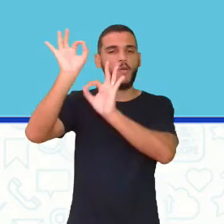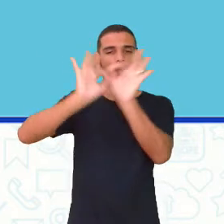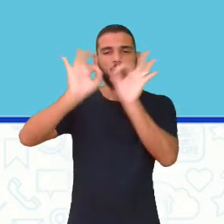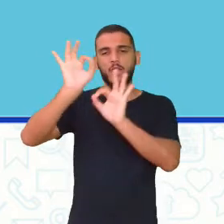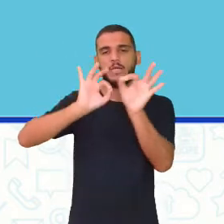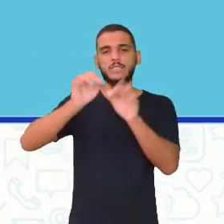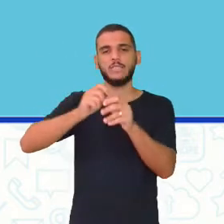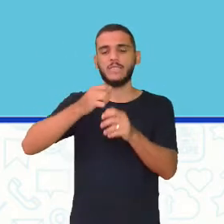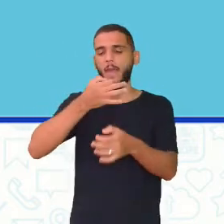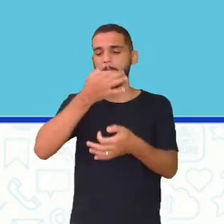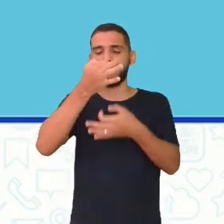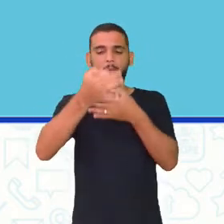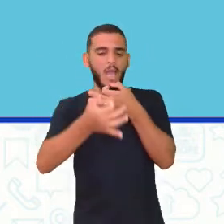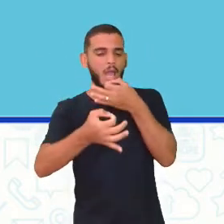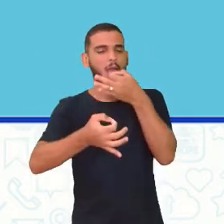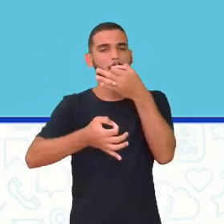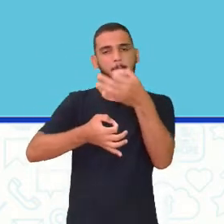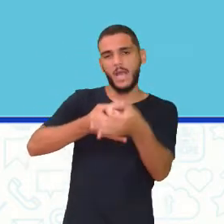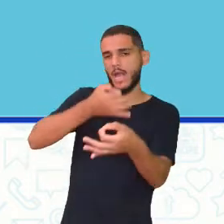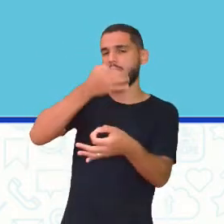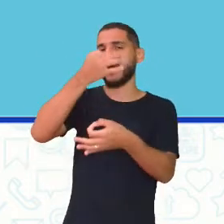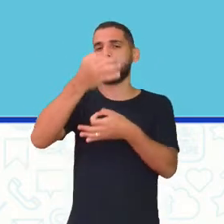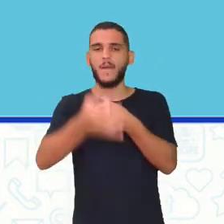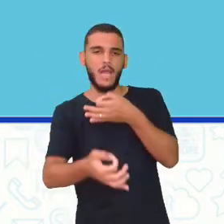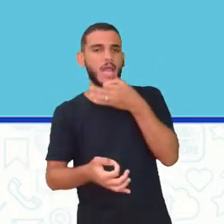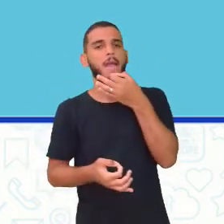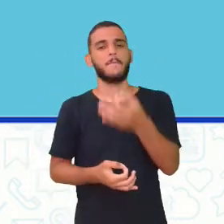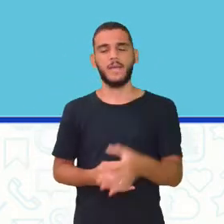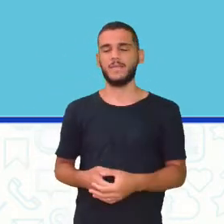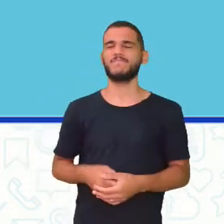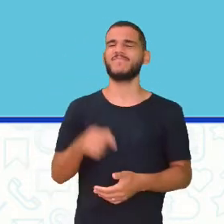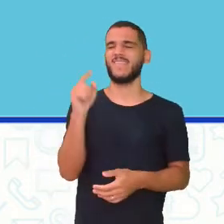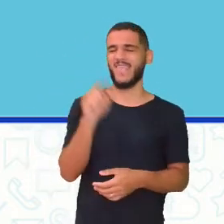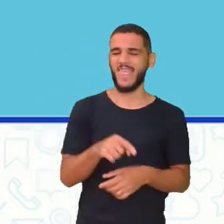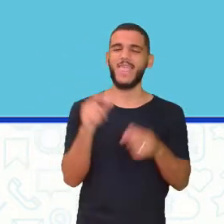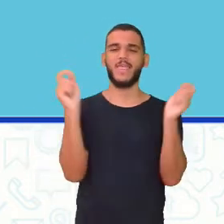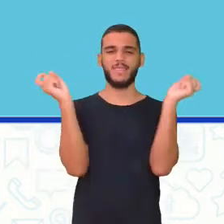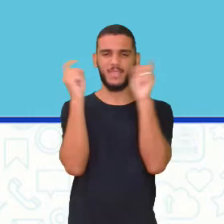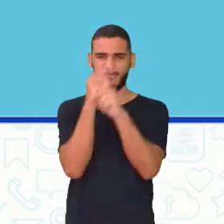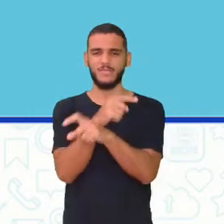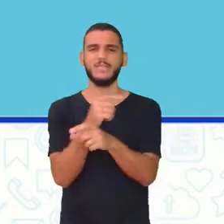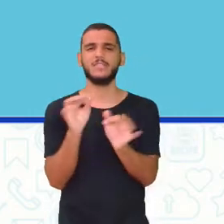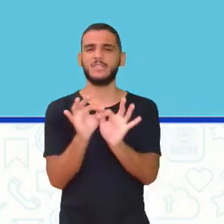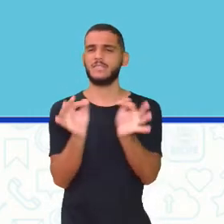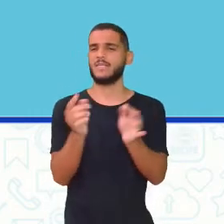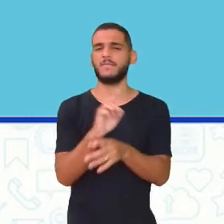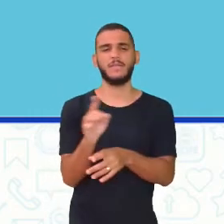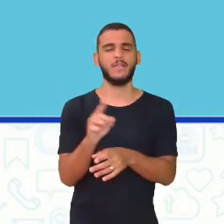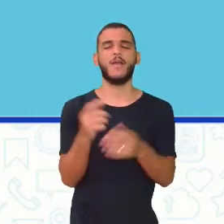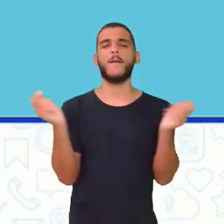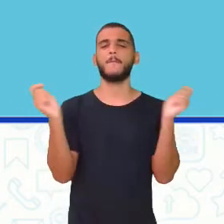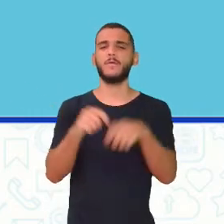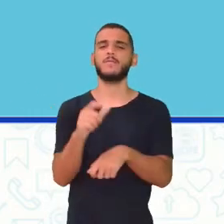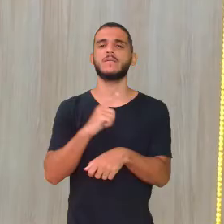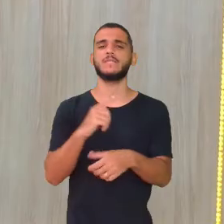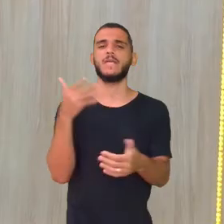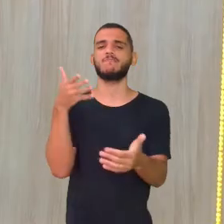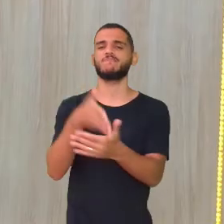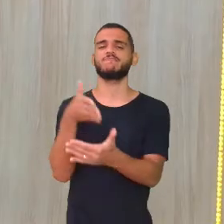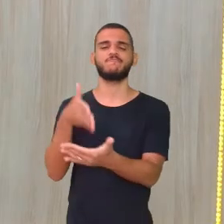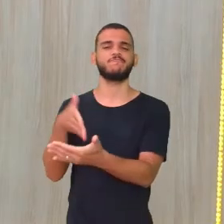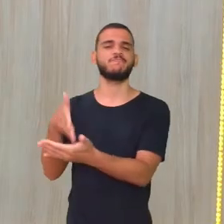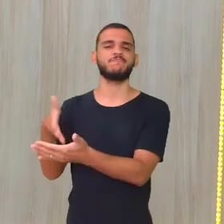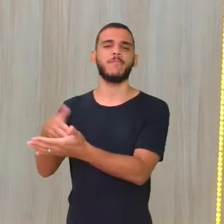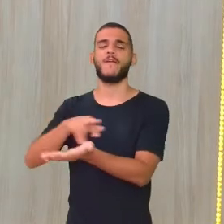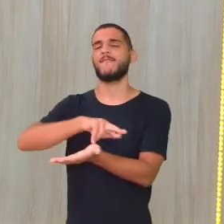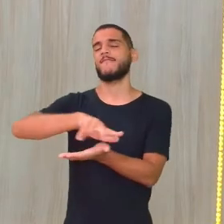os nossos argumentos, tá? Isso dá trabalho. Não é tão simples, não. Você pode inferir vários argumentos diferentes, mas